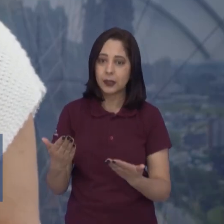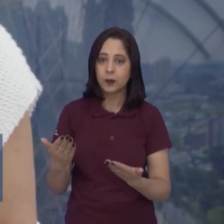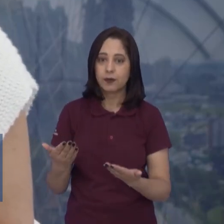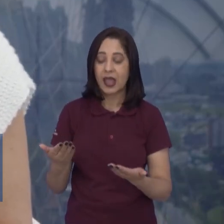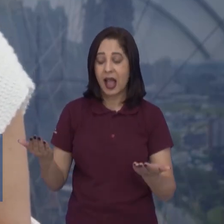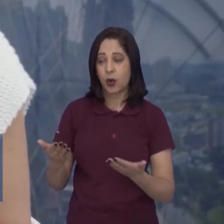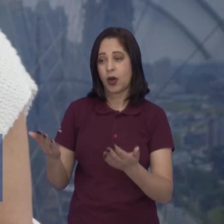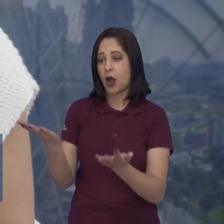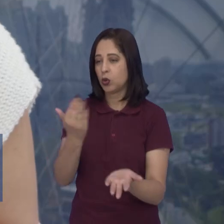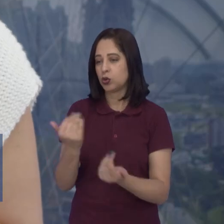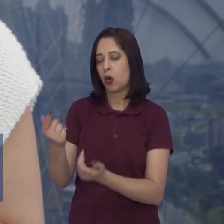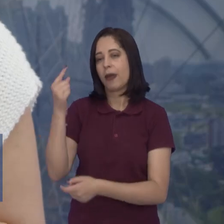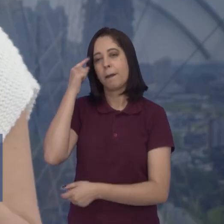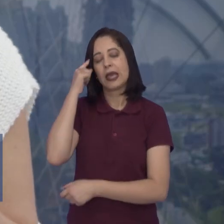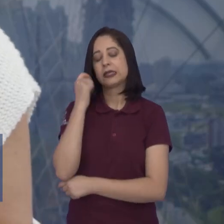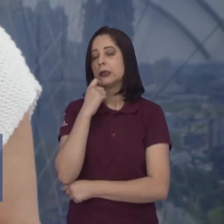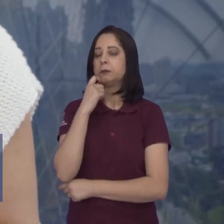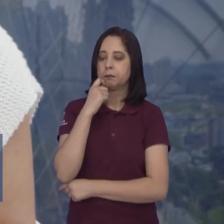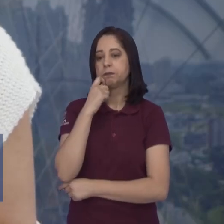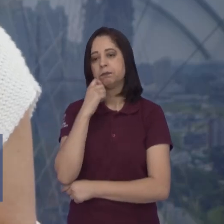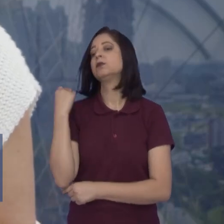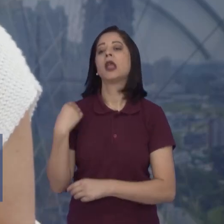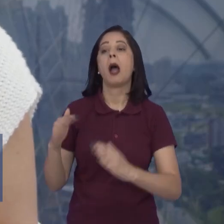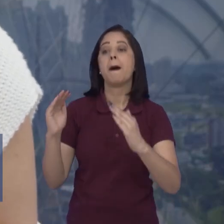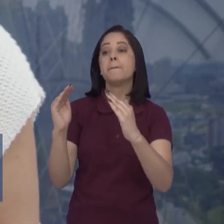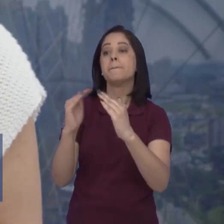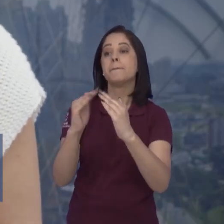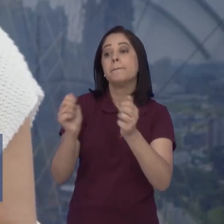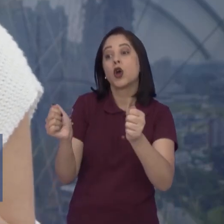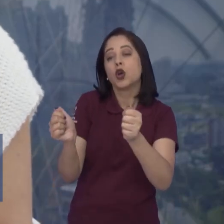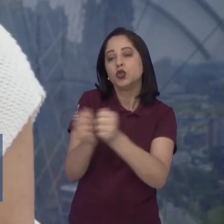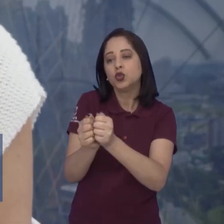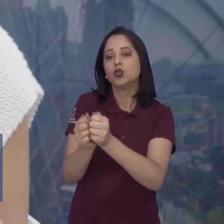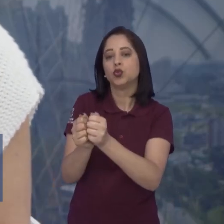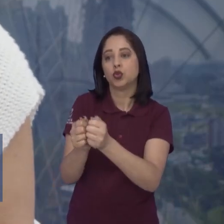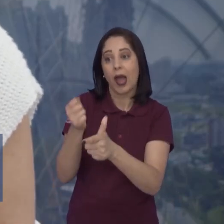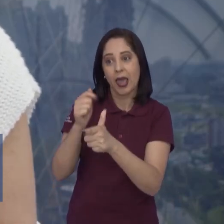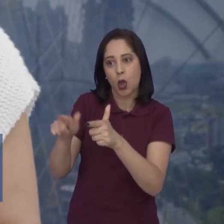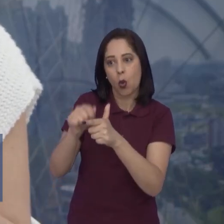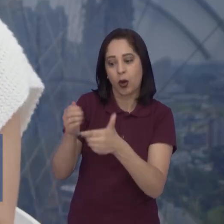é uma alternativa mais barata, mais em conta, para que essas pessoas dividam,